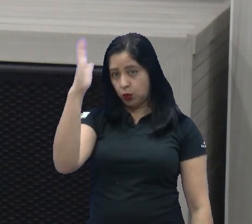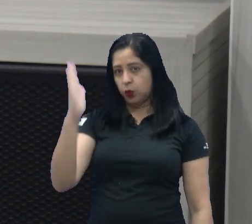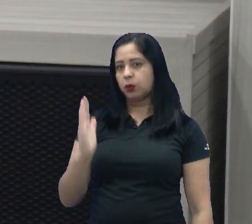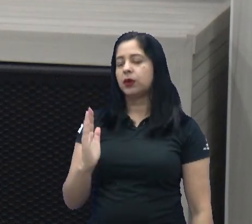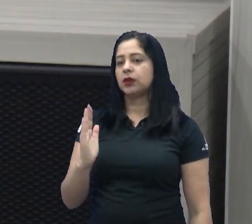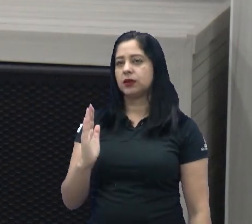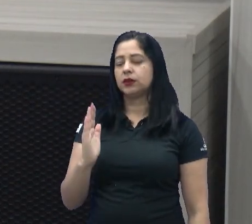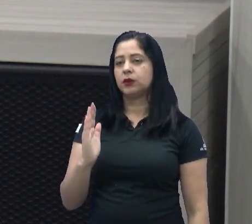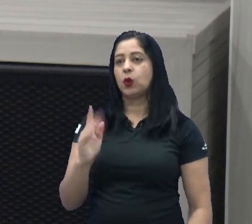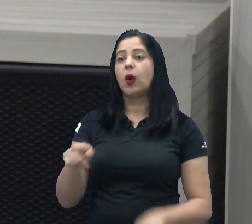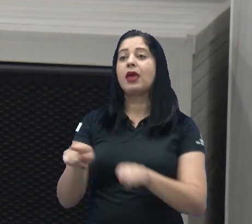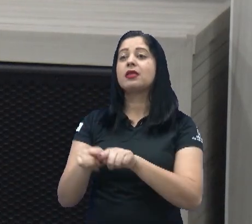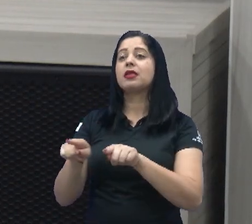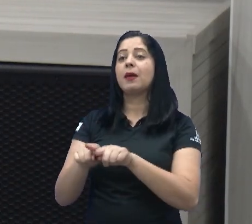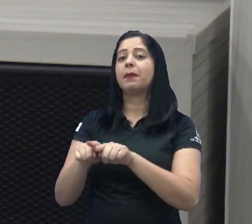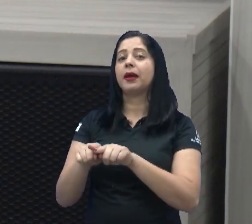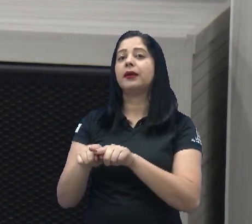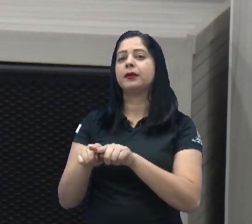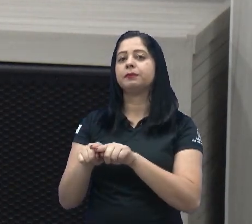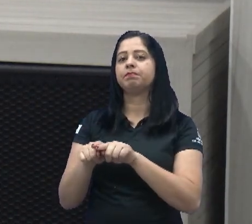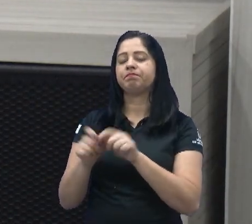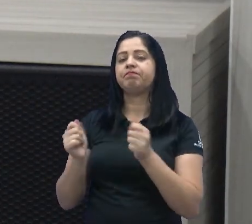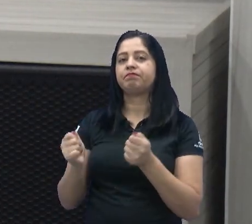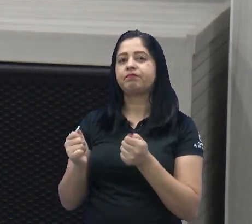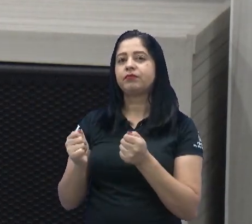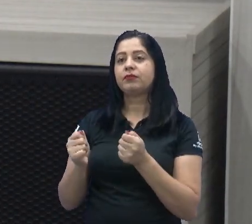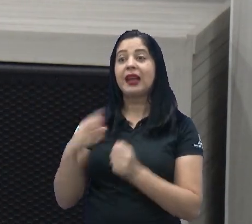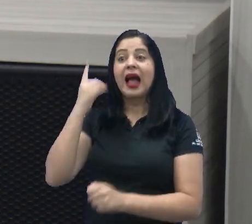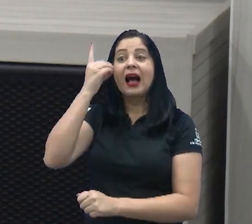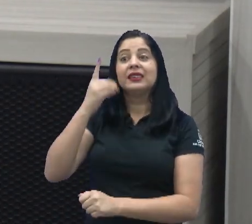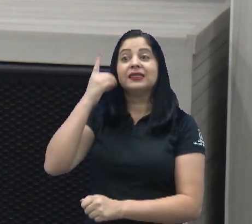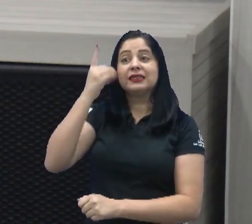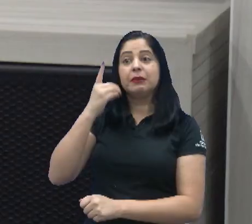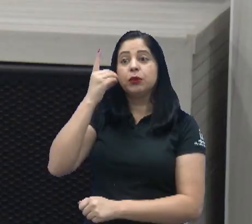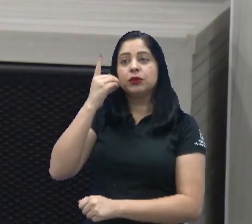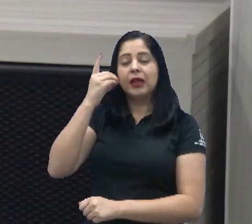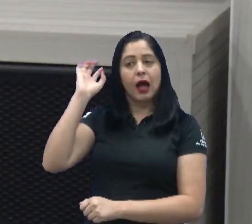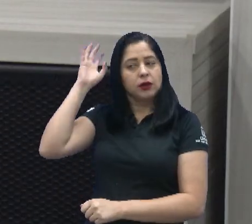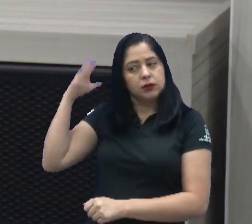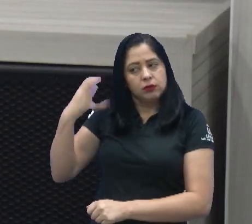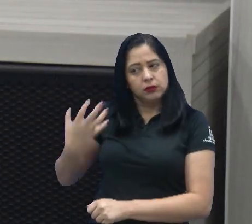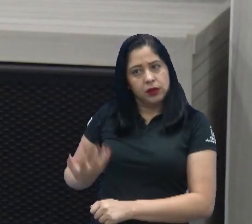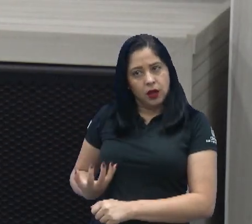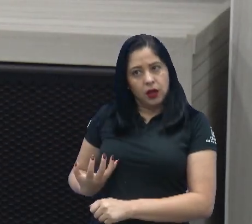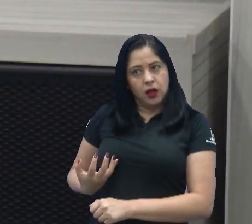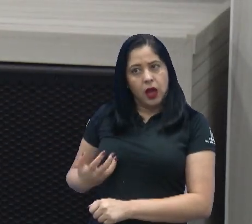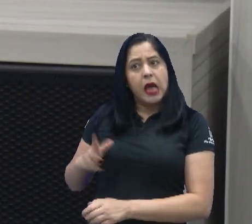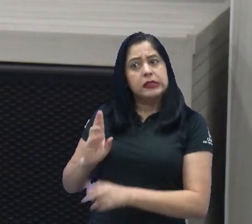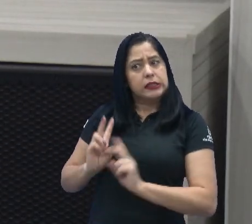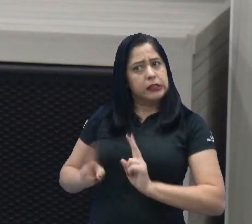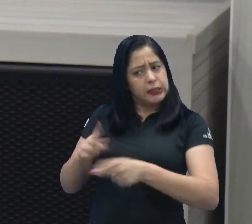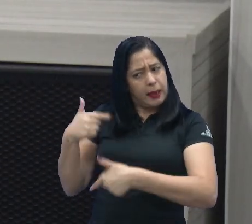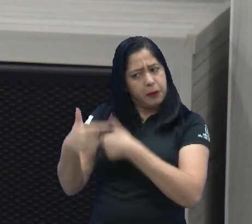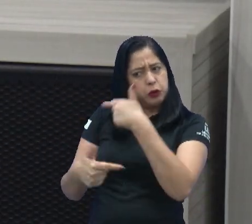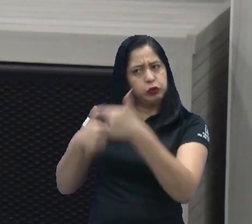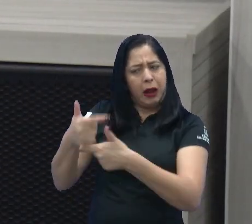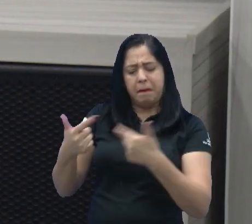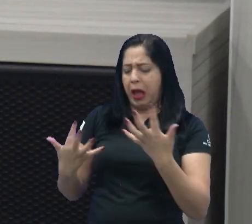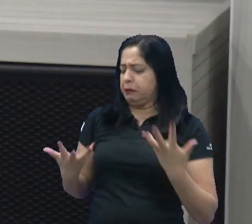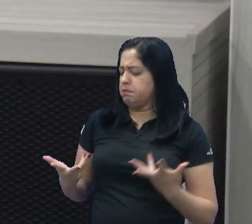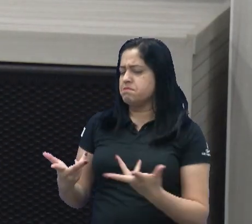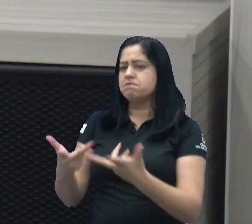dar um destaque aqui nesses 20 segundos, que a deputada Letícia Guiar tem feito um belíssimo trabalho aqui na cidade. Nós já temos apresentado aqui